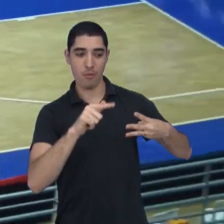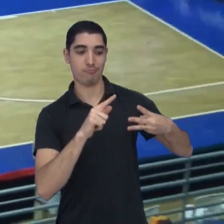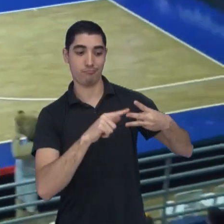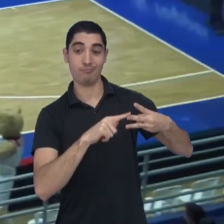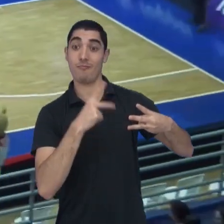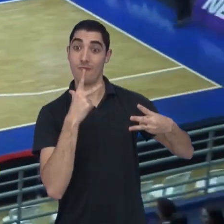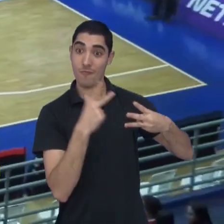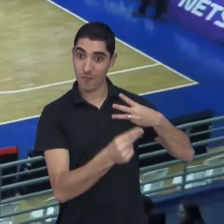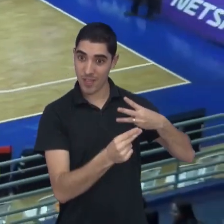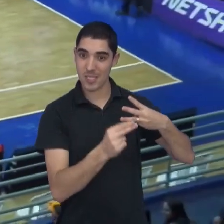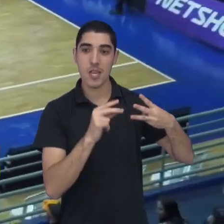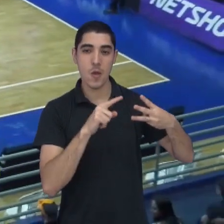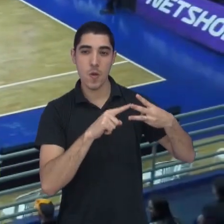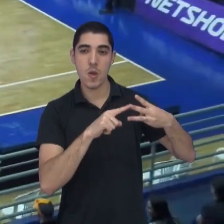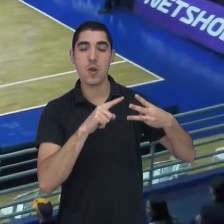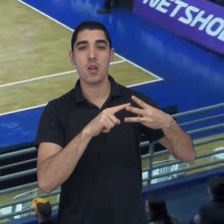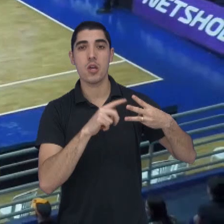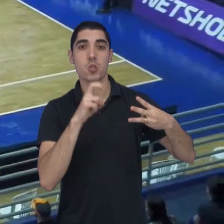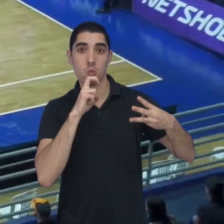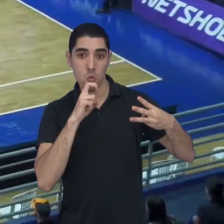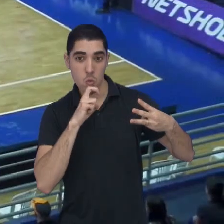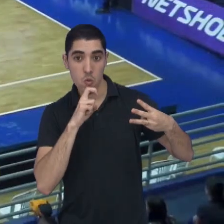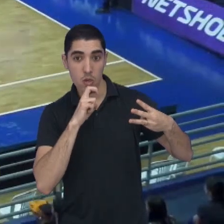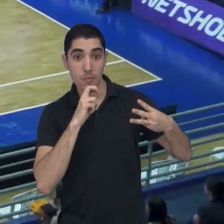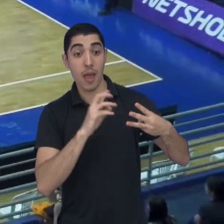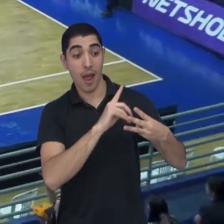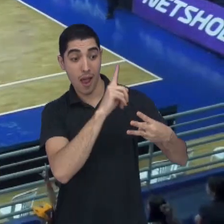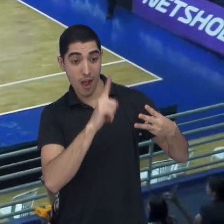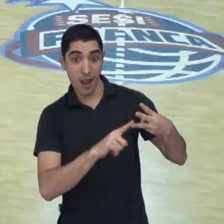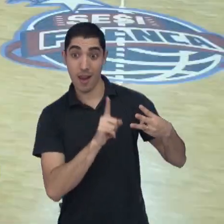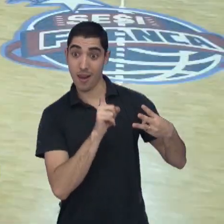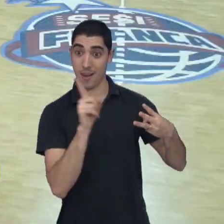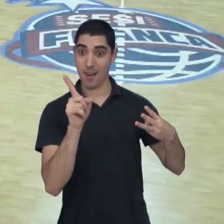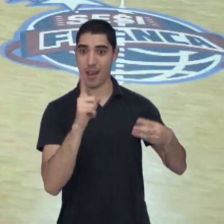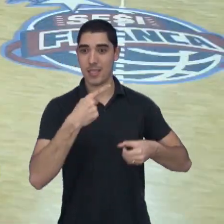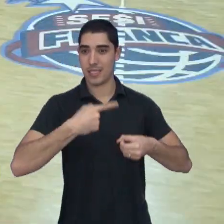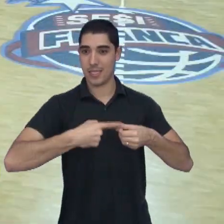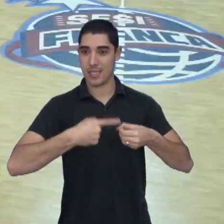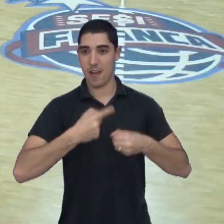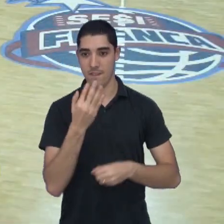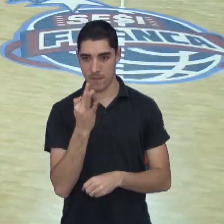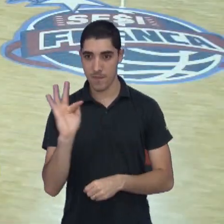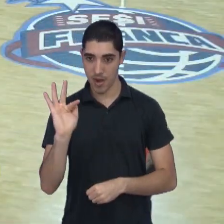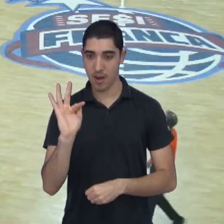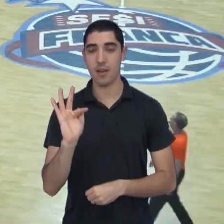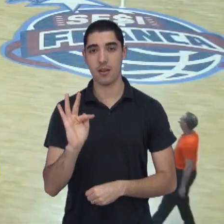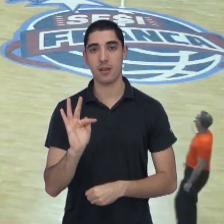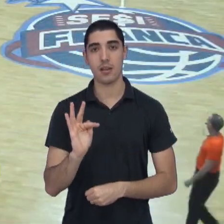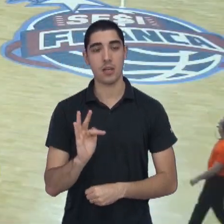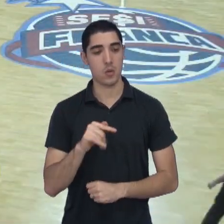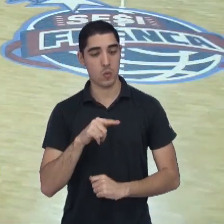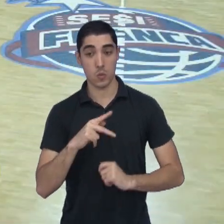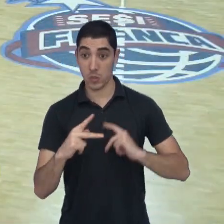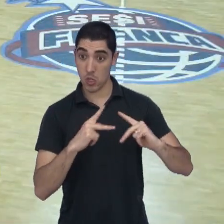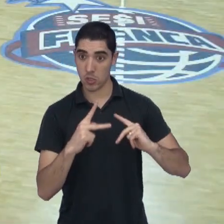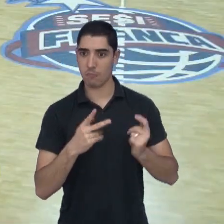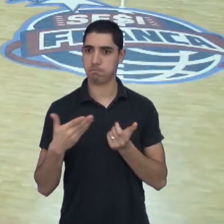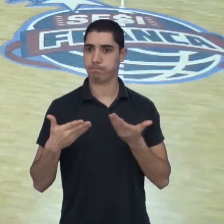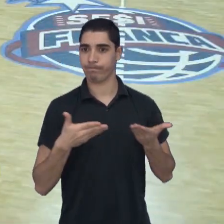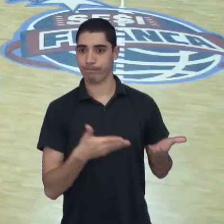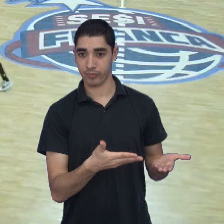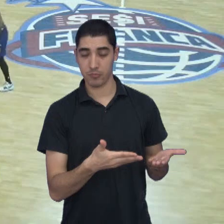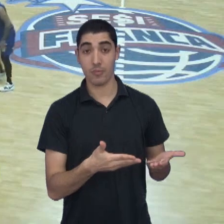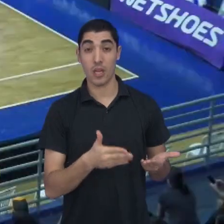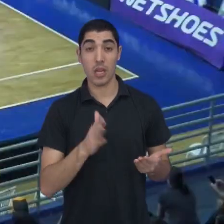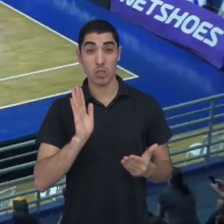jogo contra a equipe do Liga Sorocabana, foi até Franca para enfrentar o time francano, obviamente, que vinha de duas